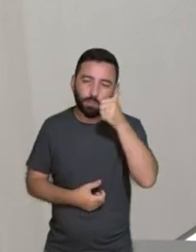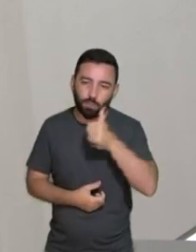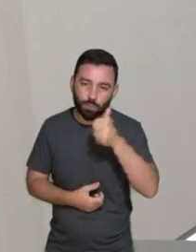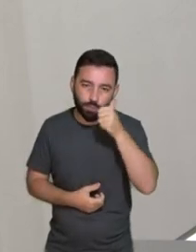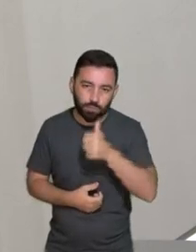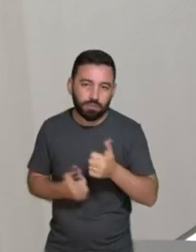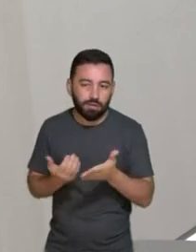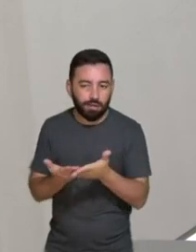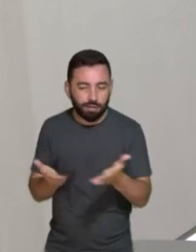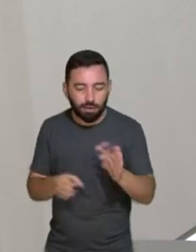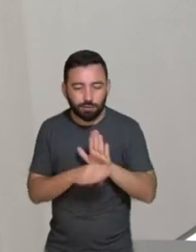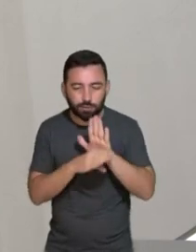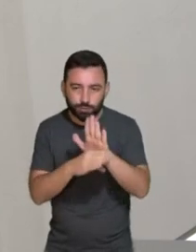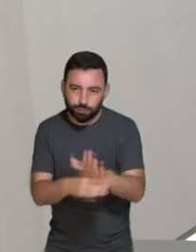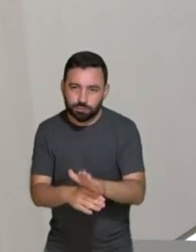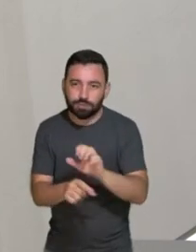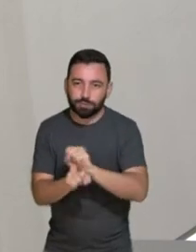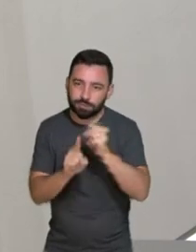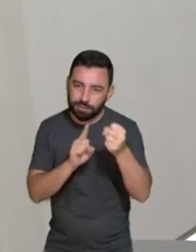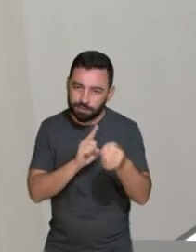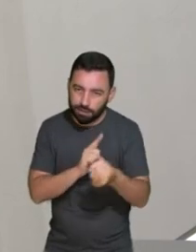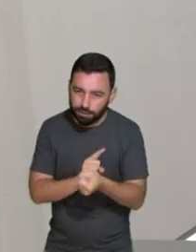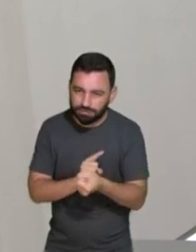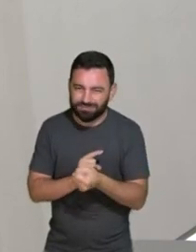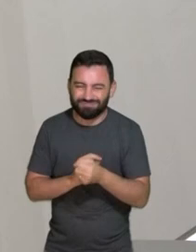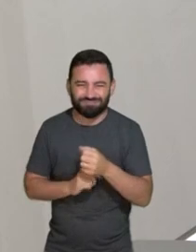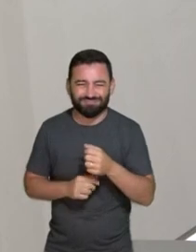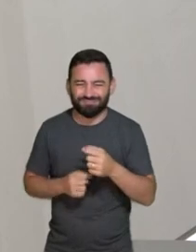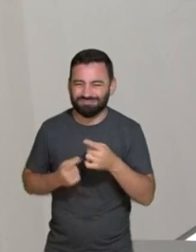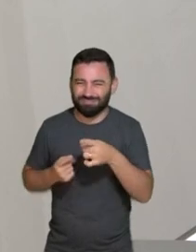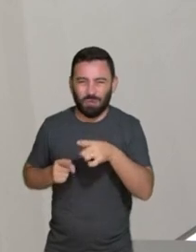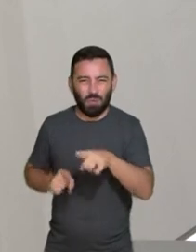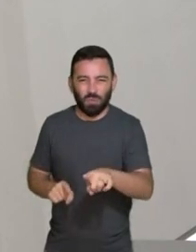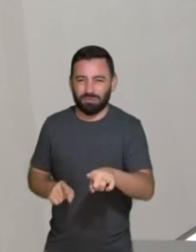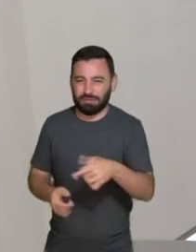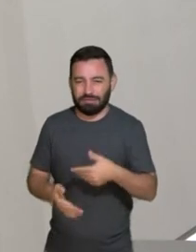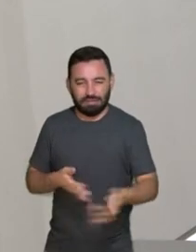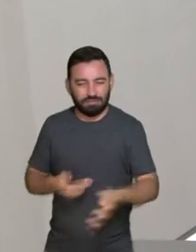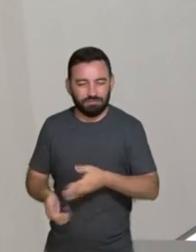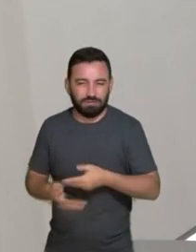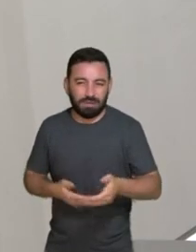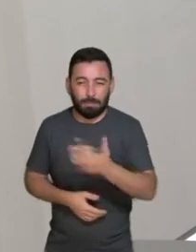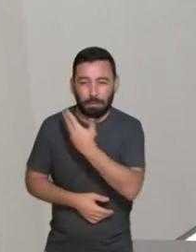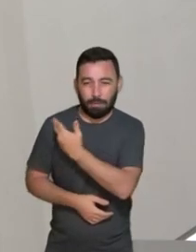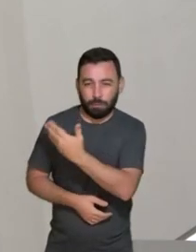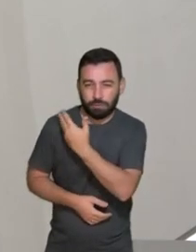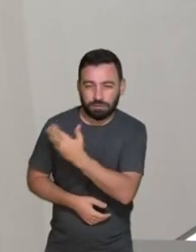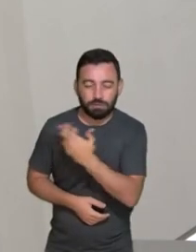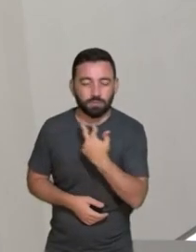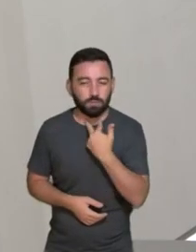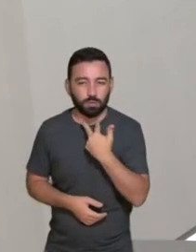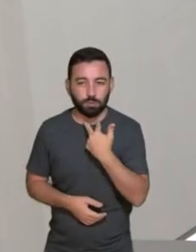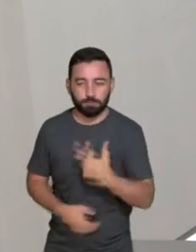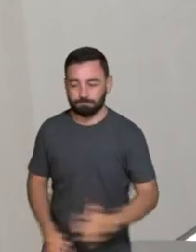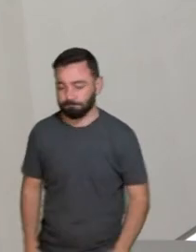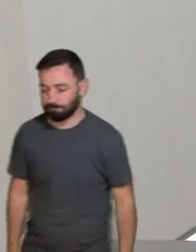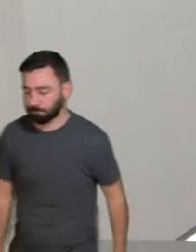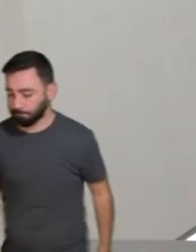a sociedade e rejeitar qualquer forma de discriminação e